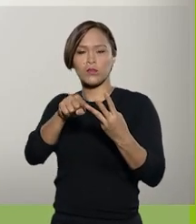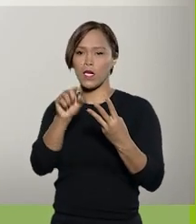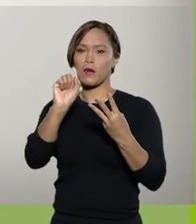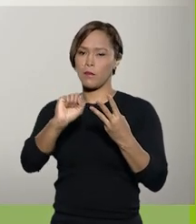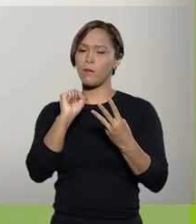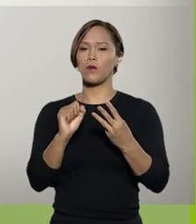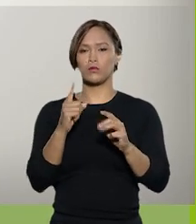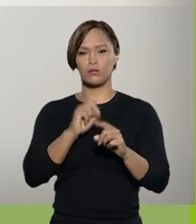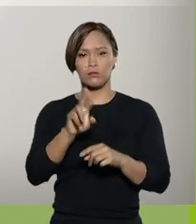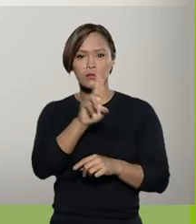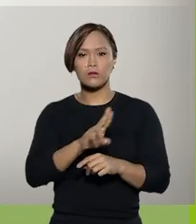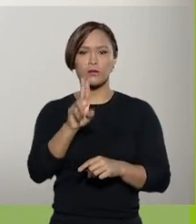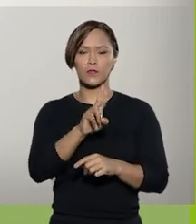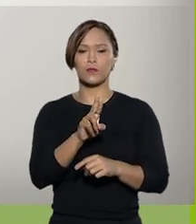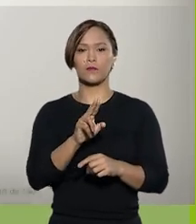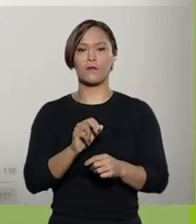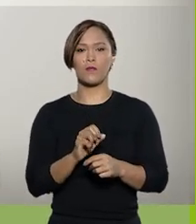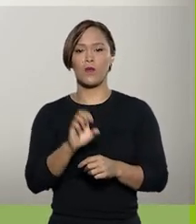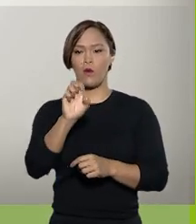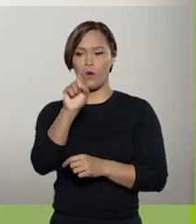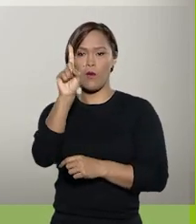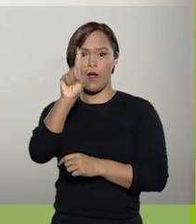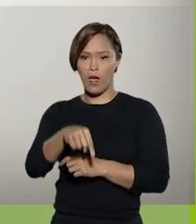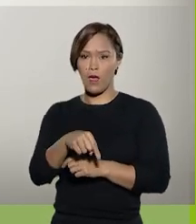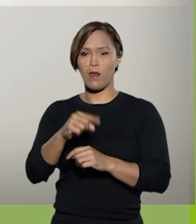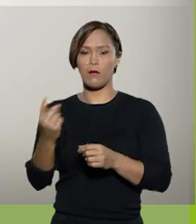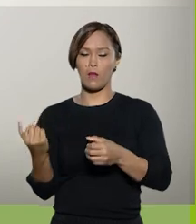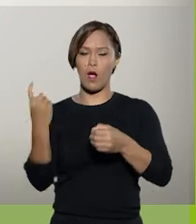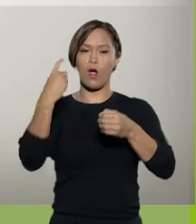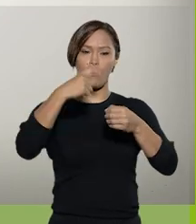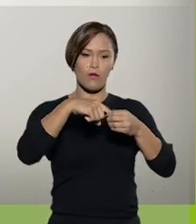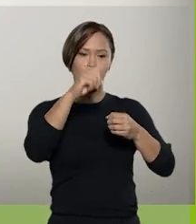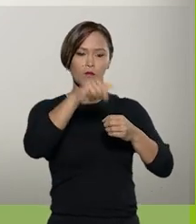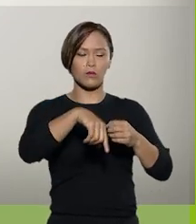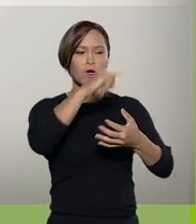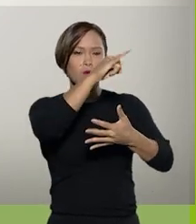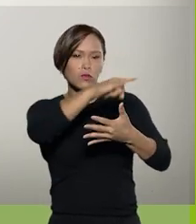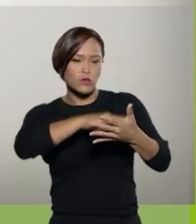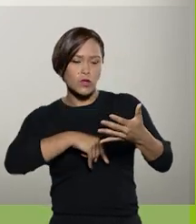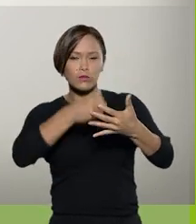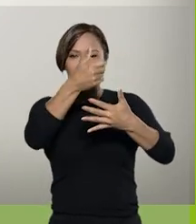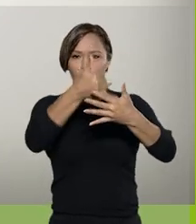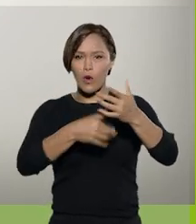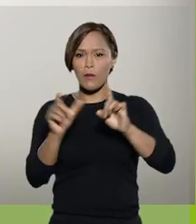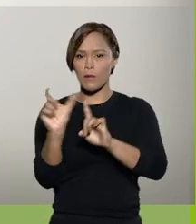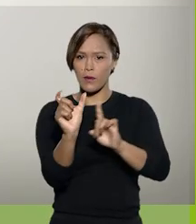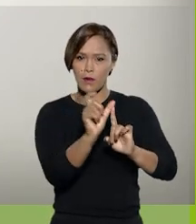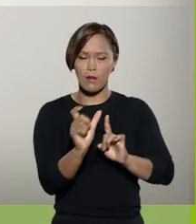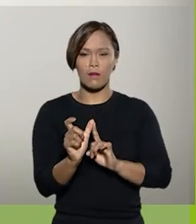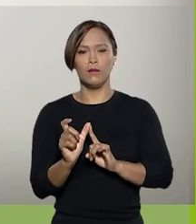em sua busca textual: o E para recuperar registros que contêm todas as palavras,